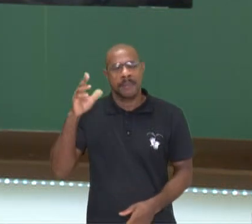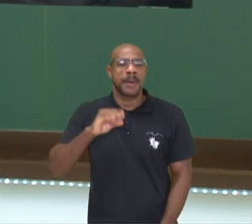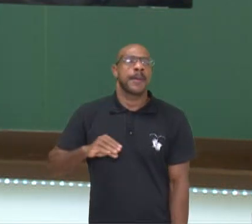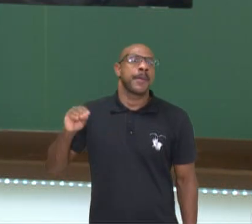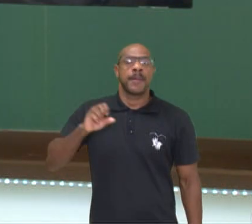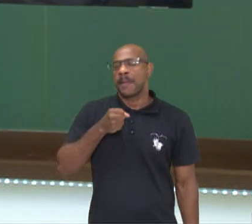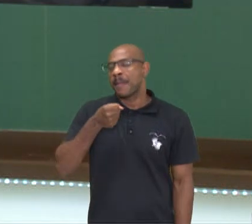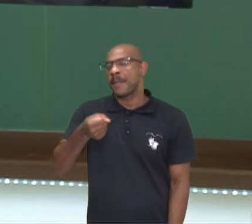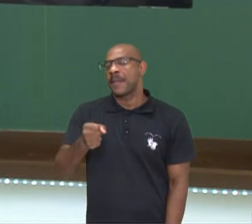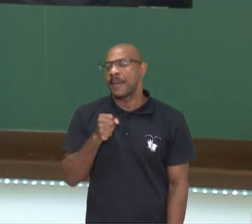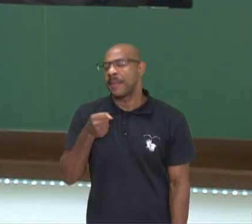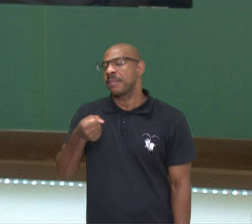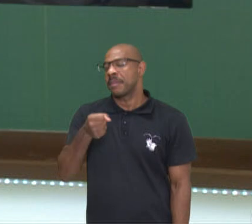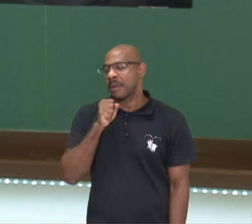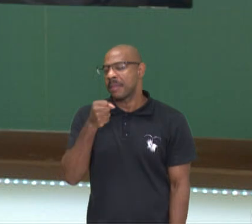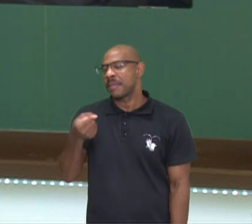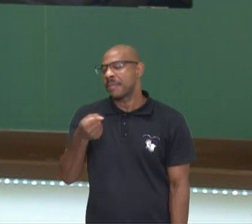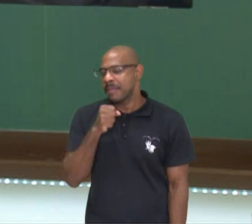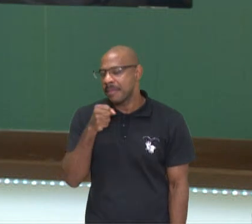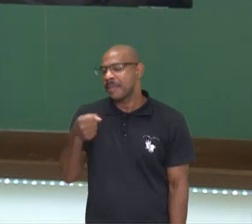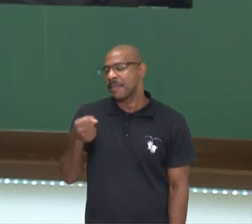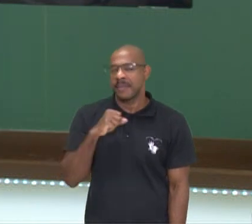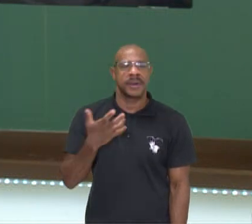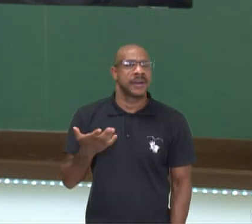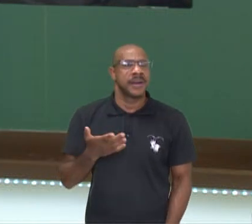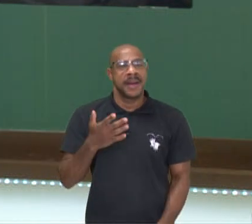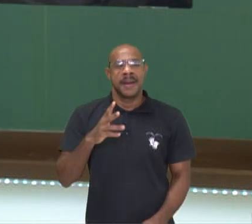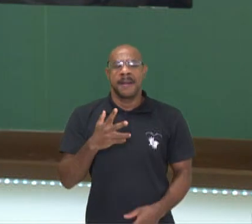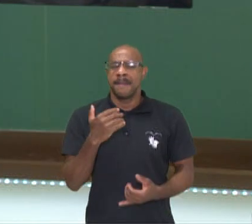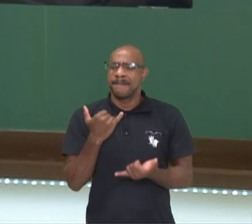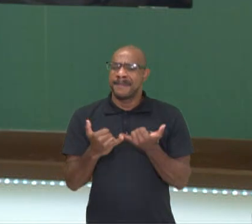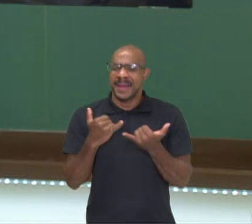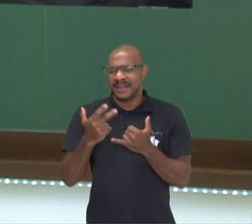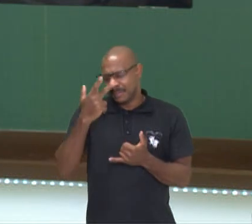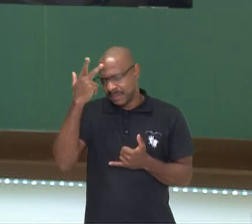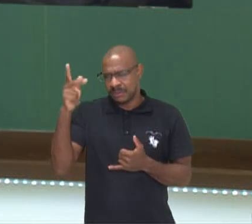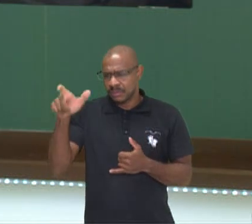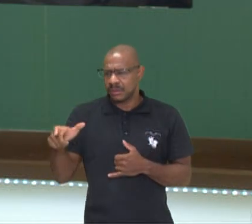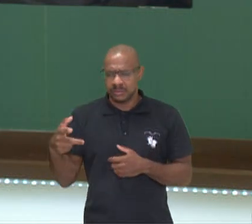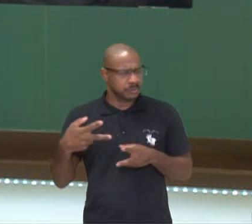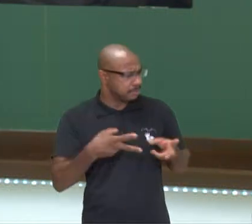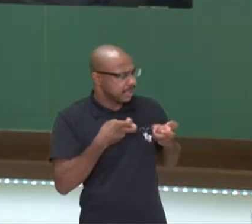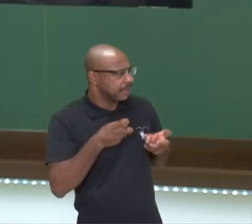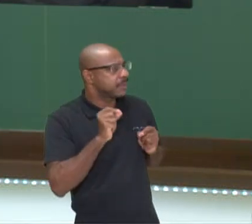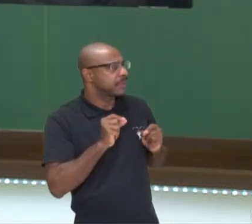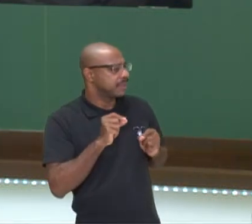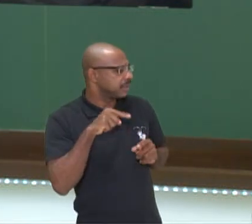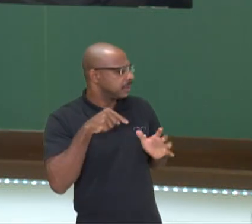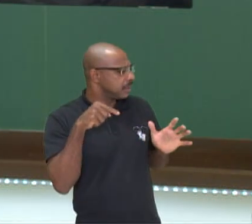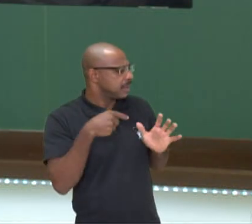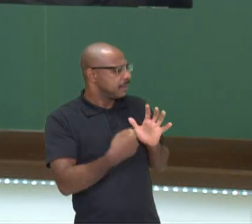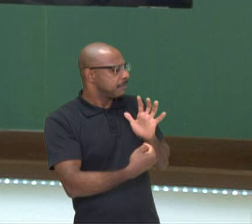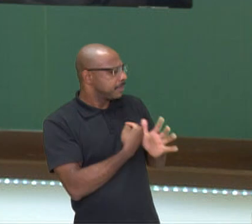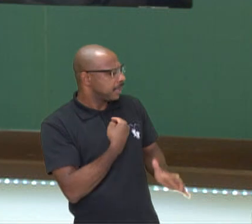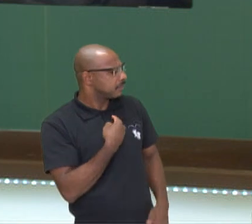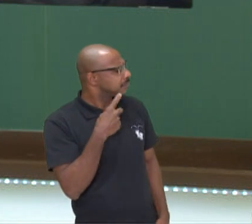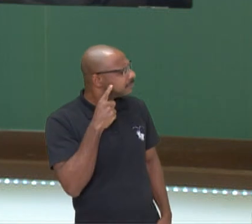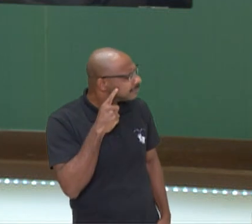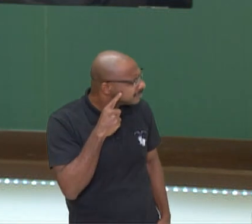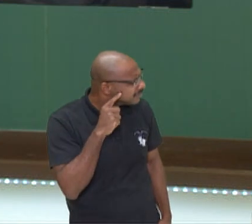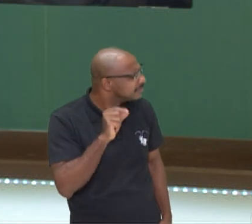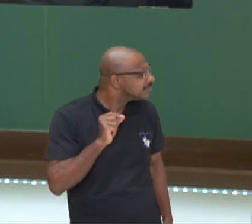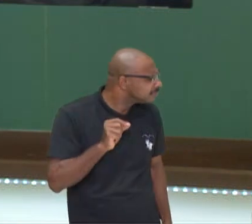é ir parece que a pessoa não ouvi o que o entrevistado acabou de falar a escuta do entrevistado diz é